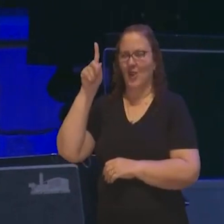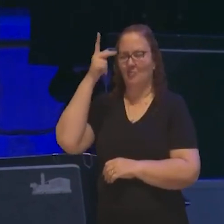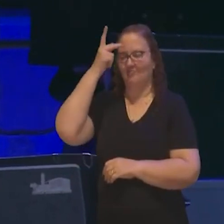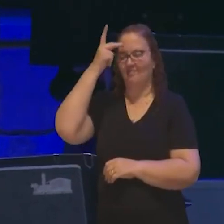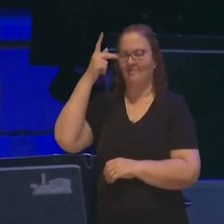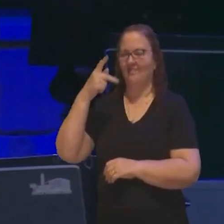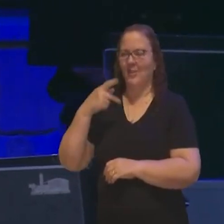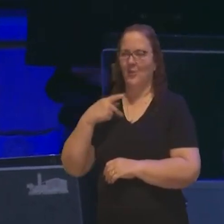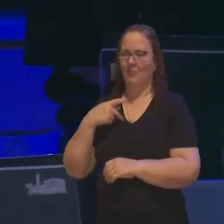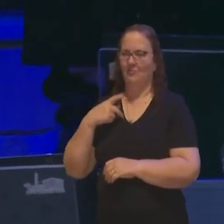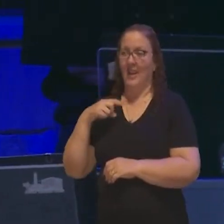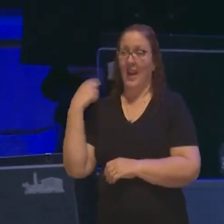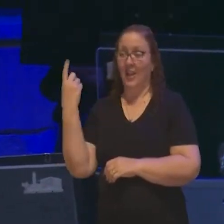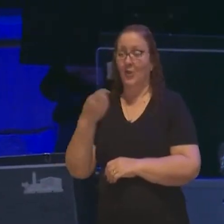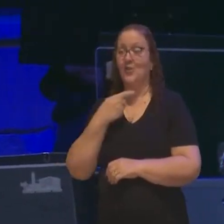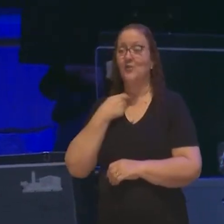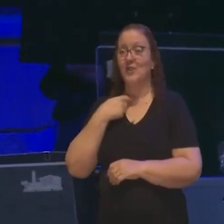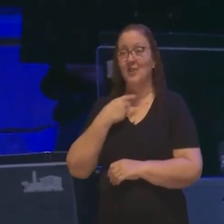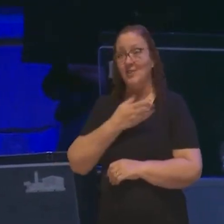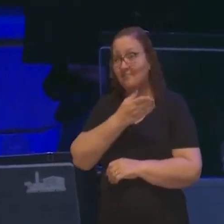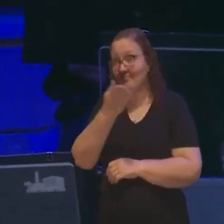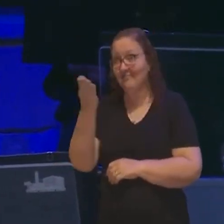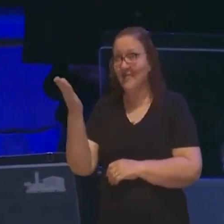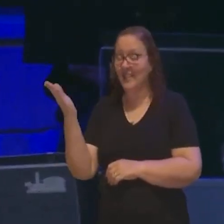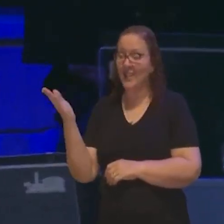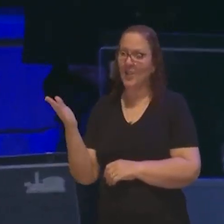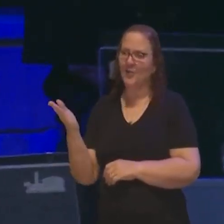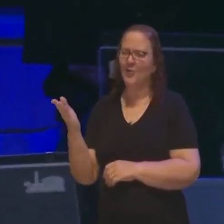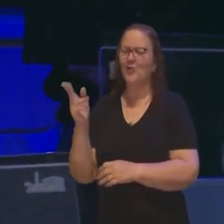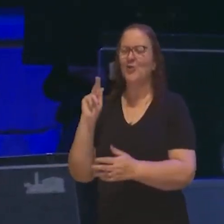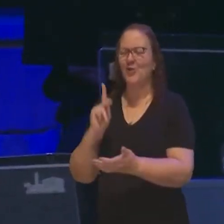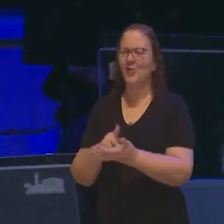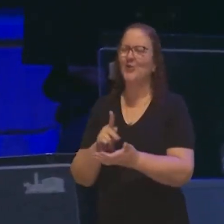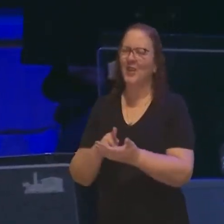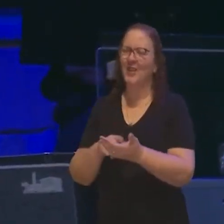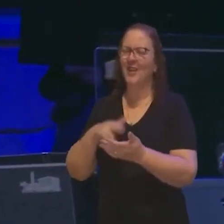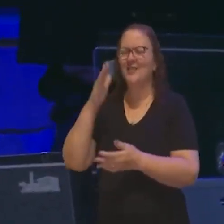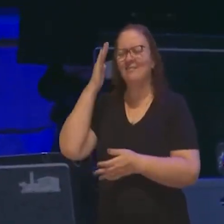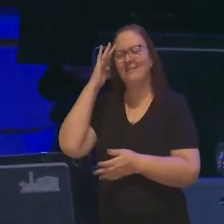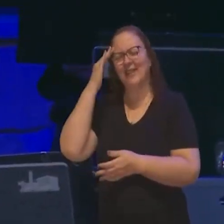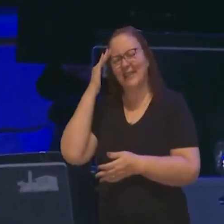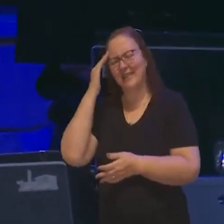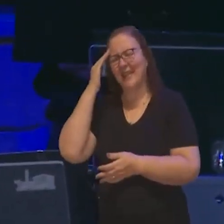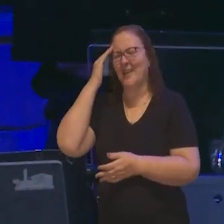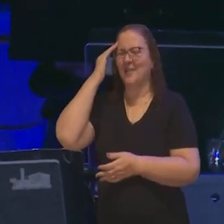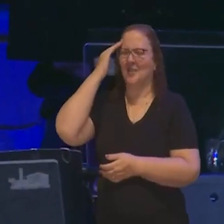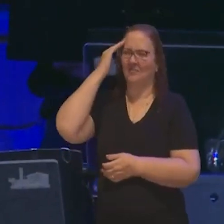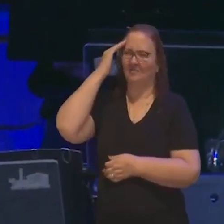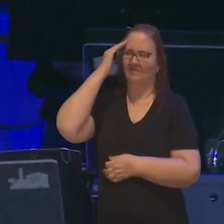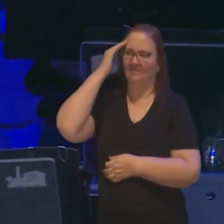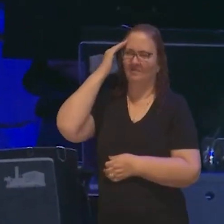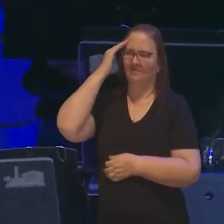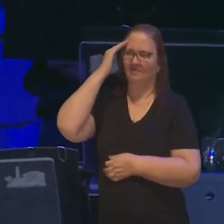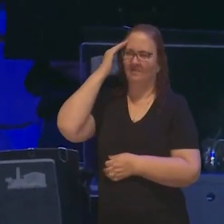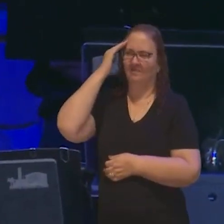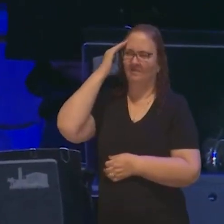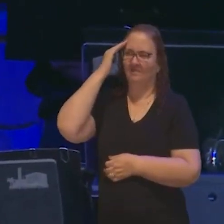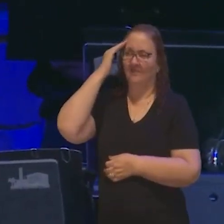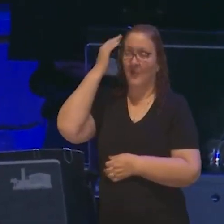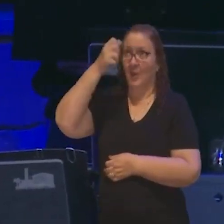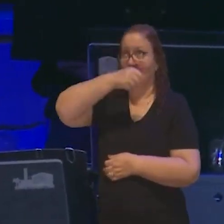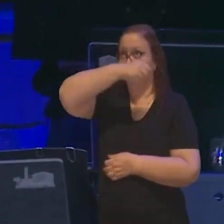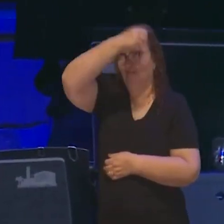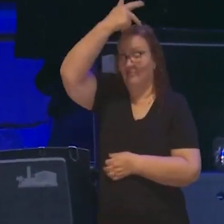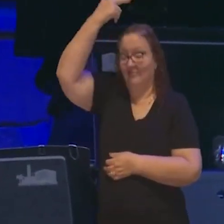o nosso desejo é que você, de fato, compreenda e entenda que